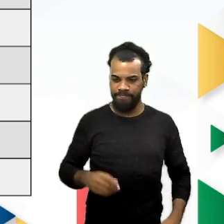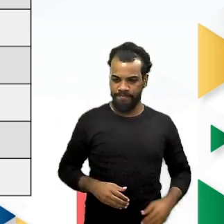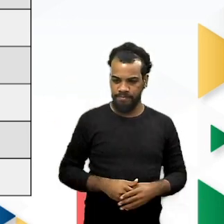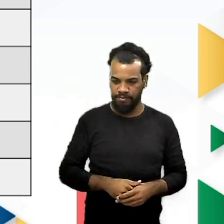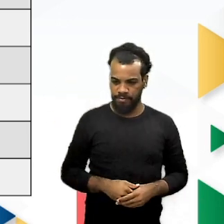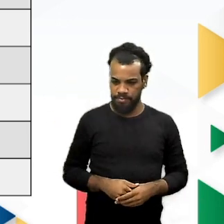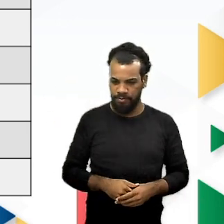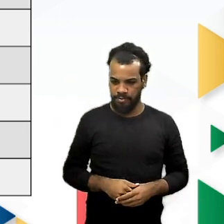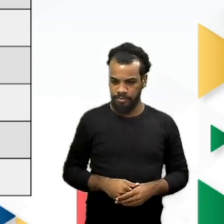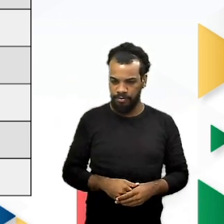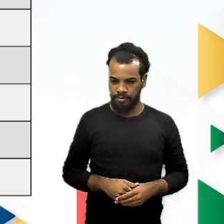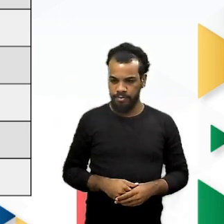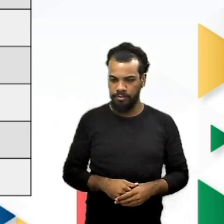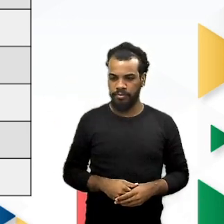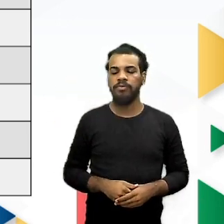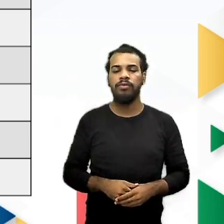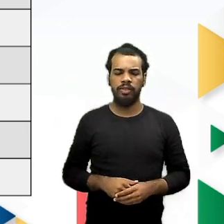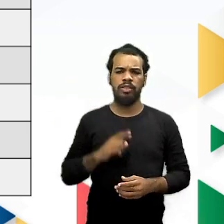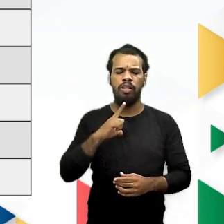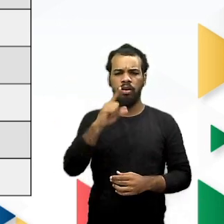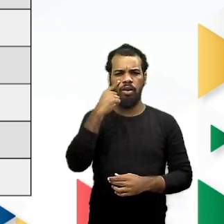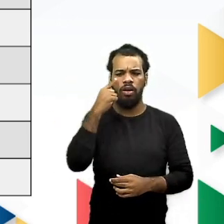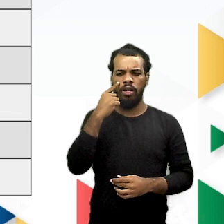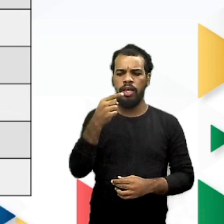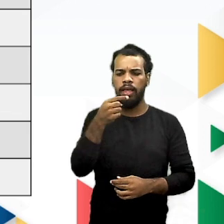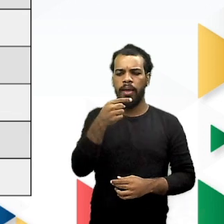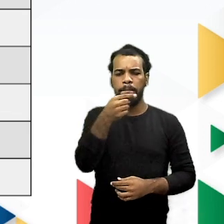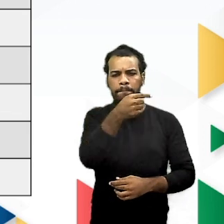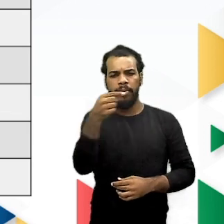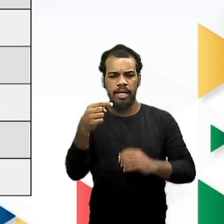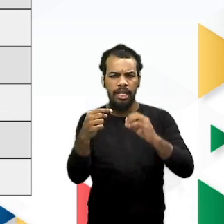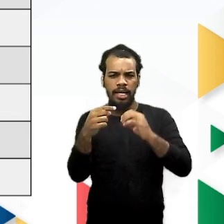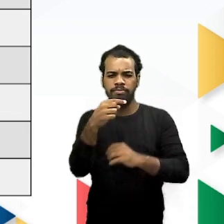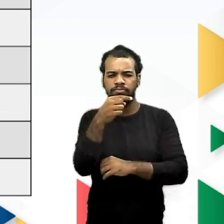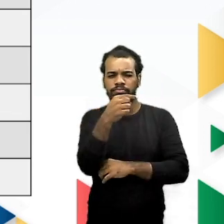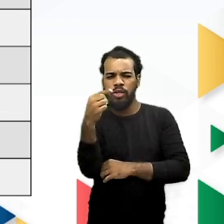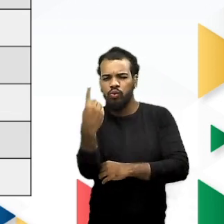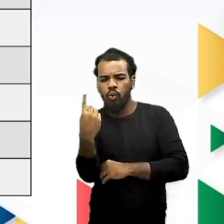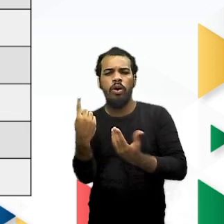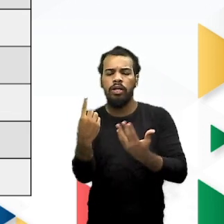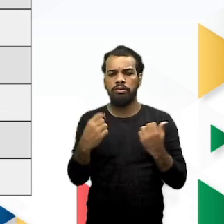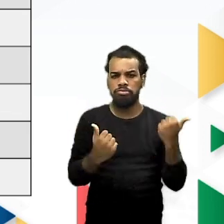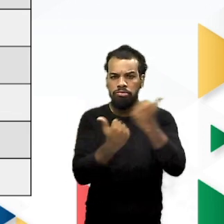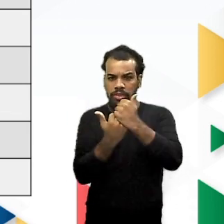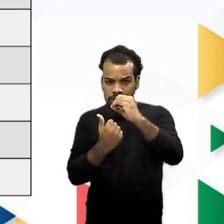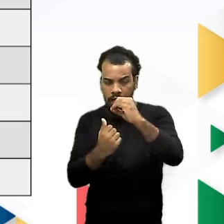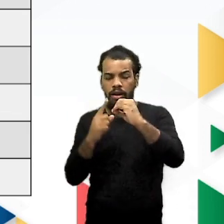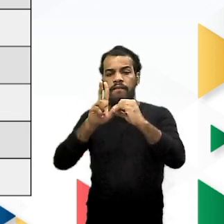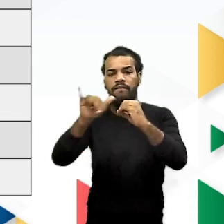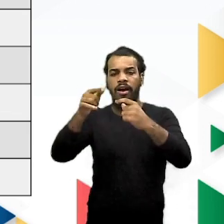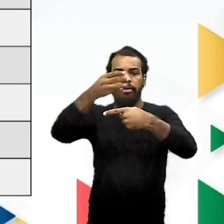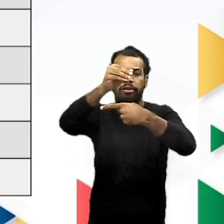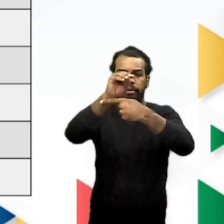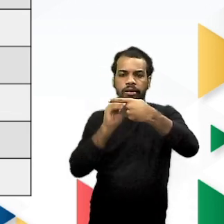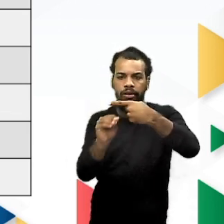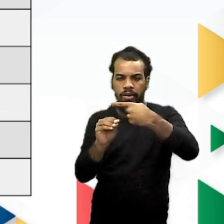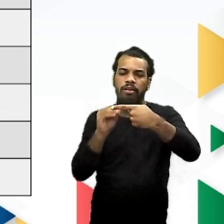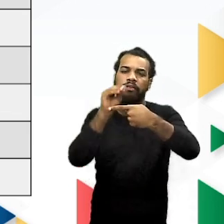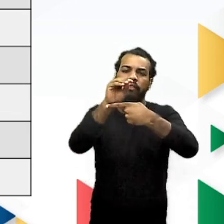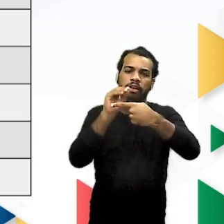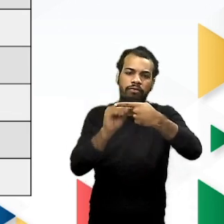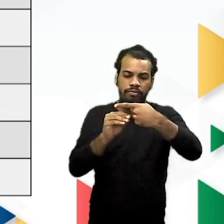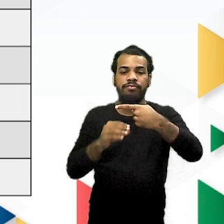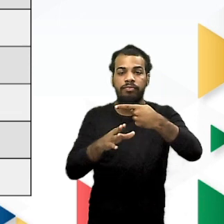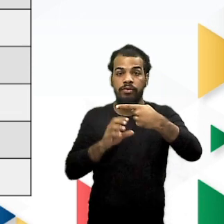por 0, eu vou ter 1/2, tá? Vai ser uma fração, né? Uma fração, inverso da fração.